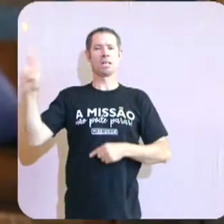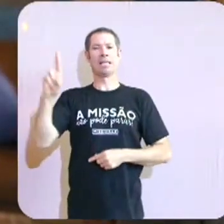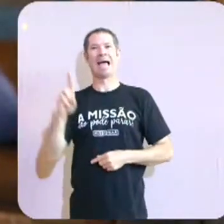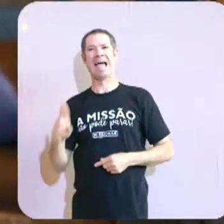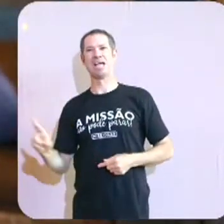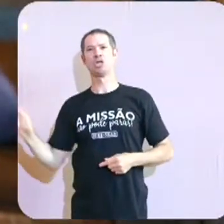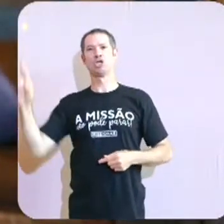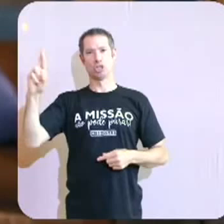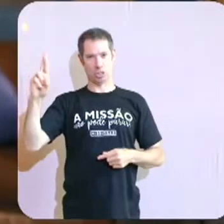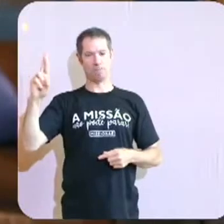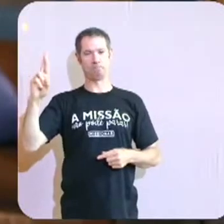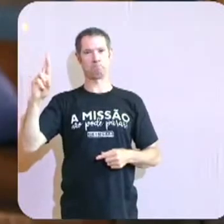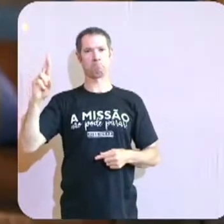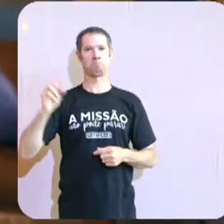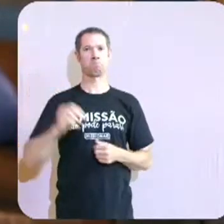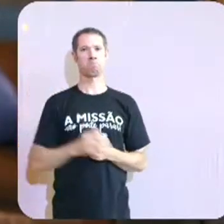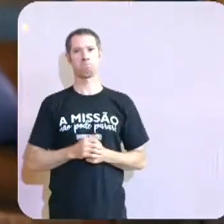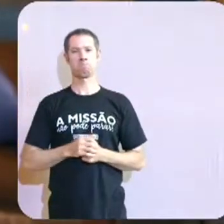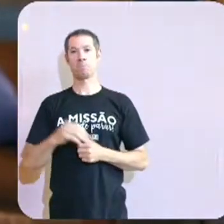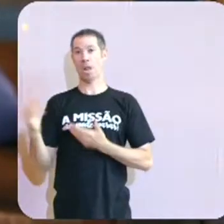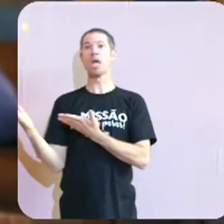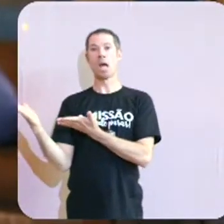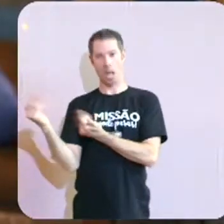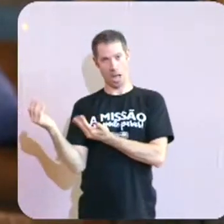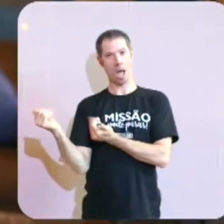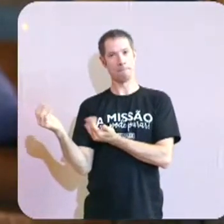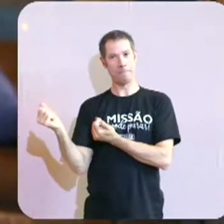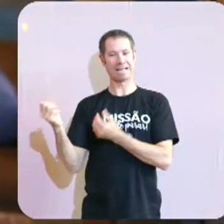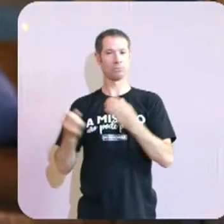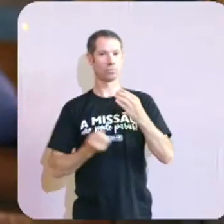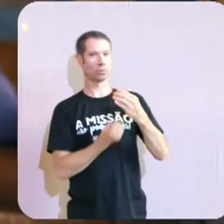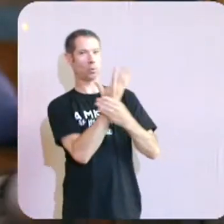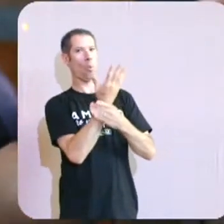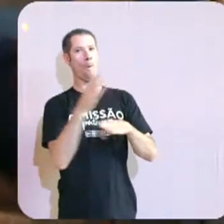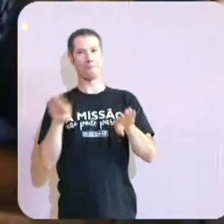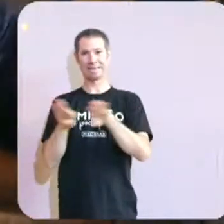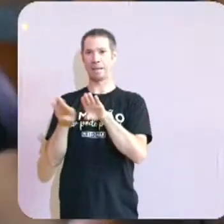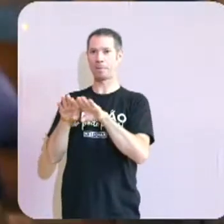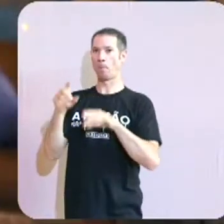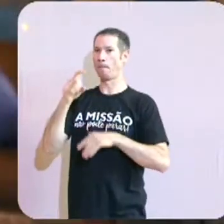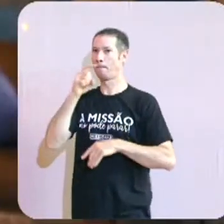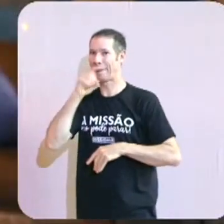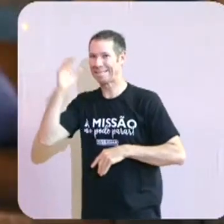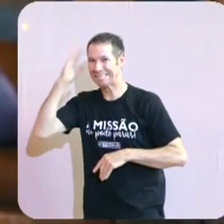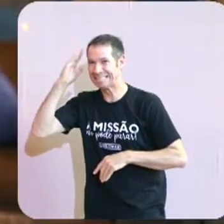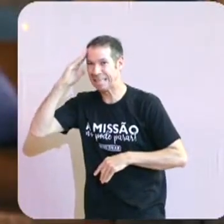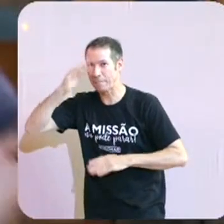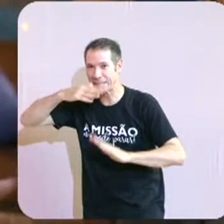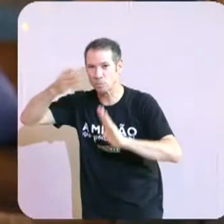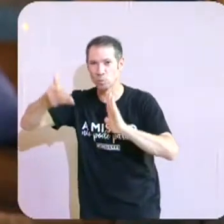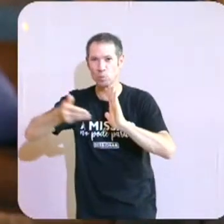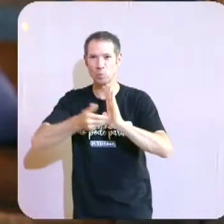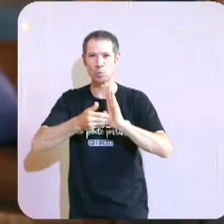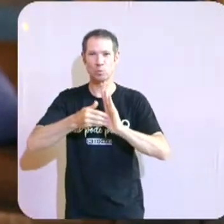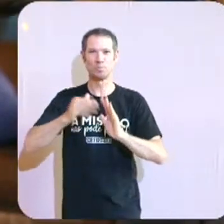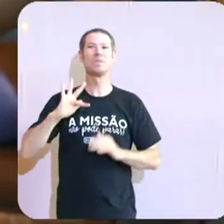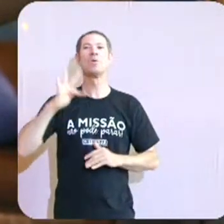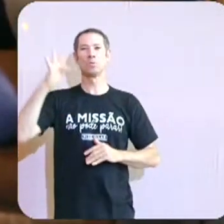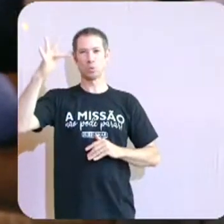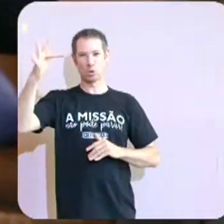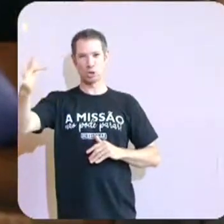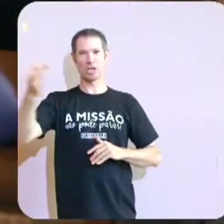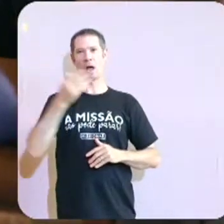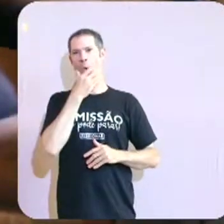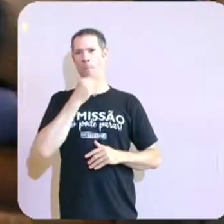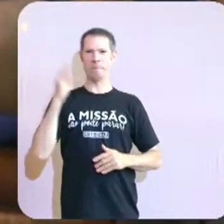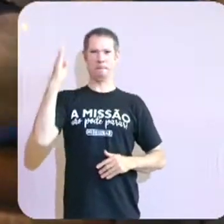aqui. Esse rapaz descobre ali também que o pai já sabia de tudo. E um dia, aquele